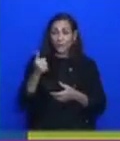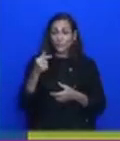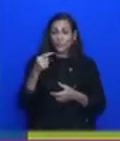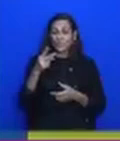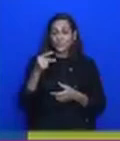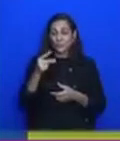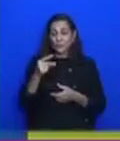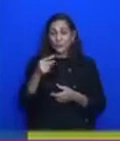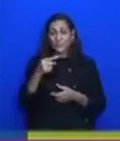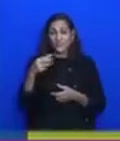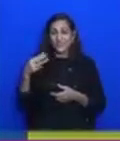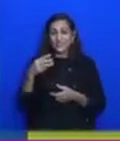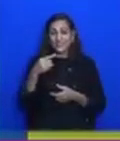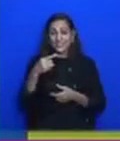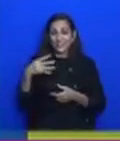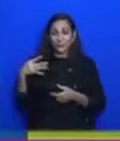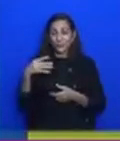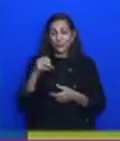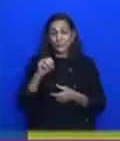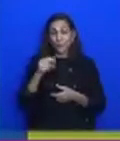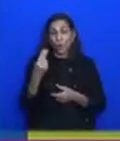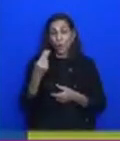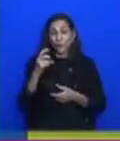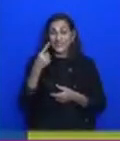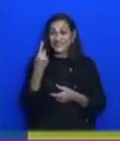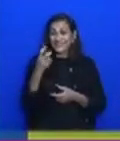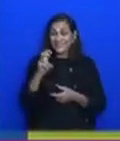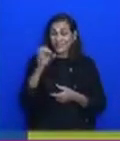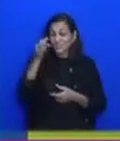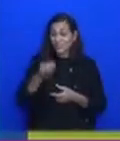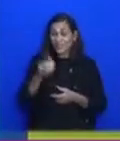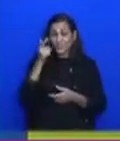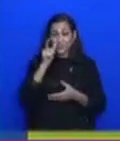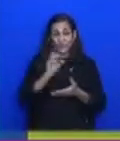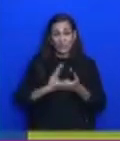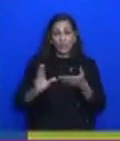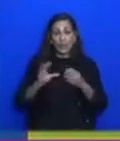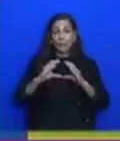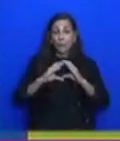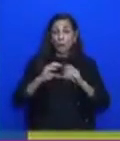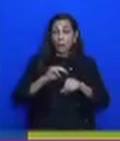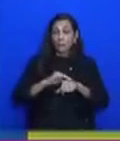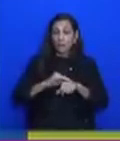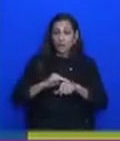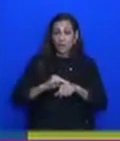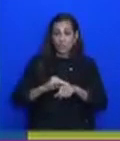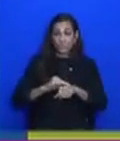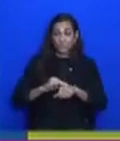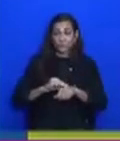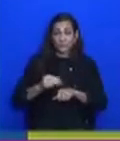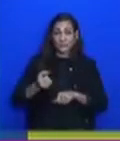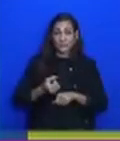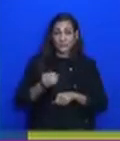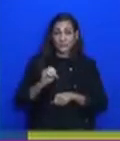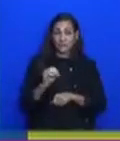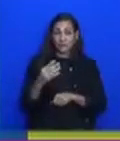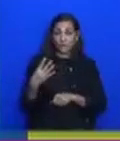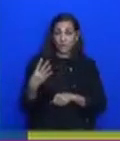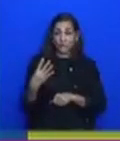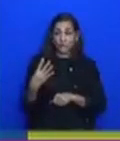13, 14 ou 15 números. Bola marrom 04. Marrom 04.